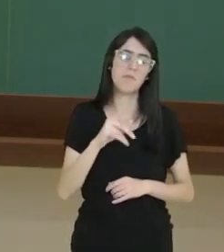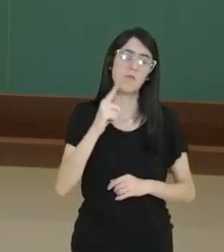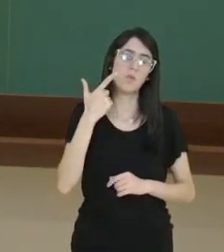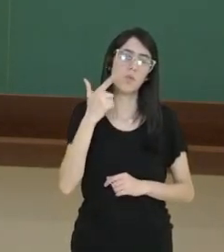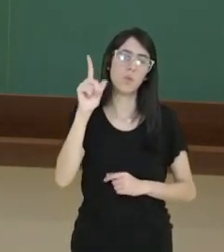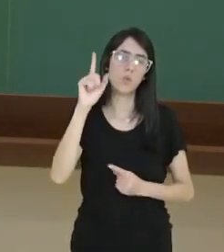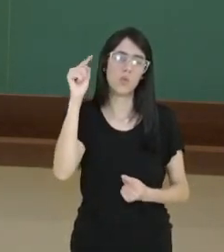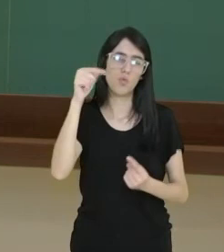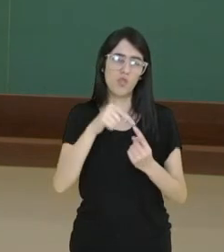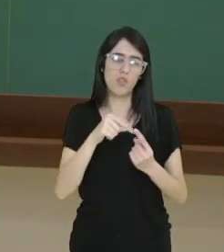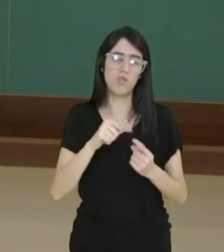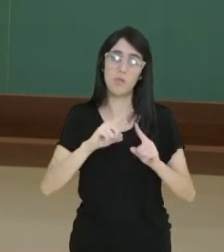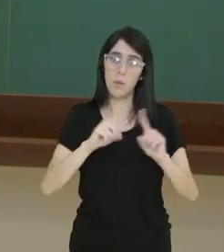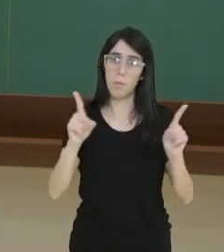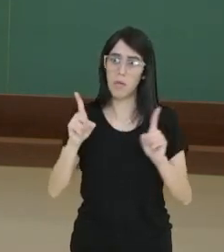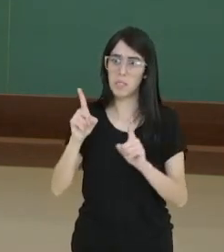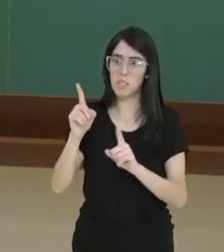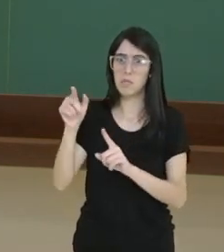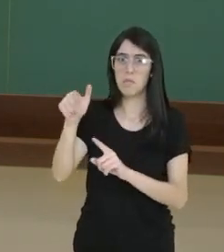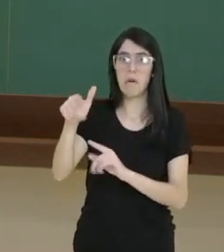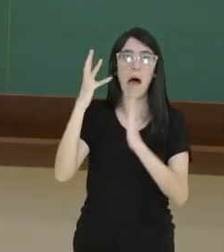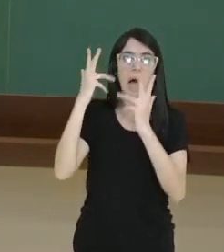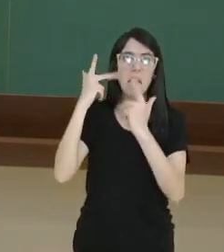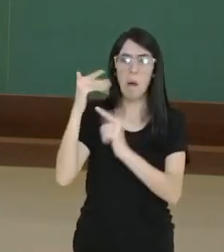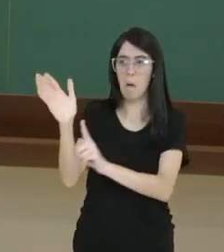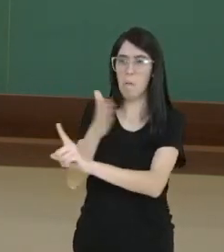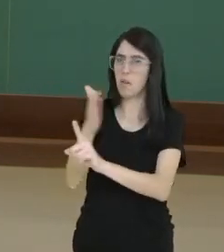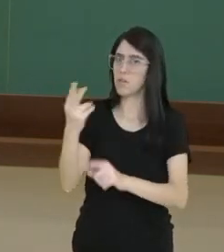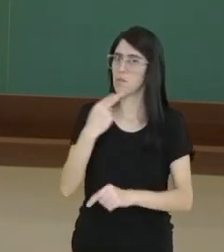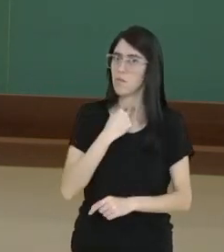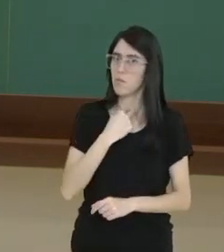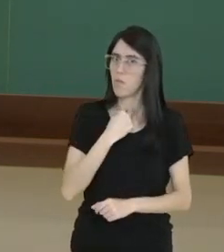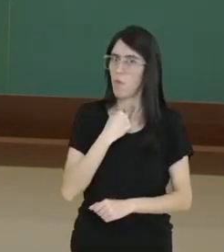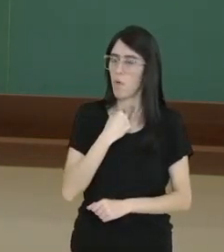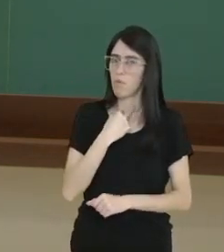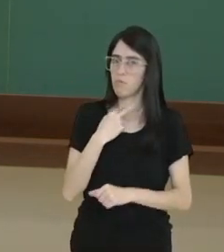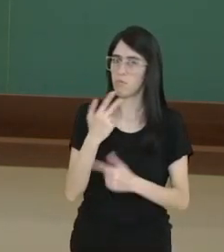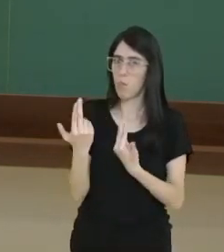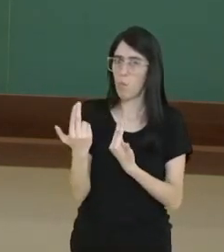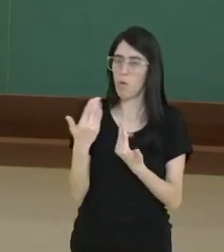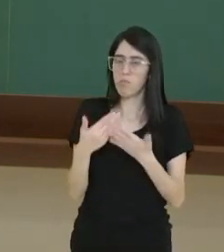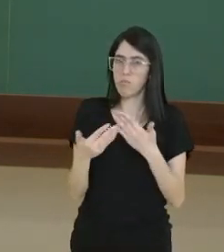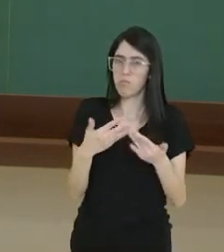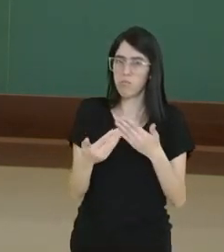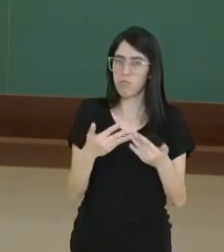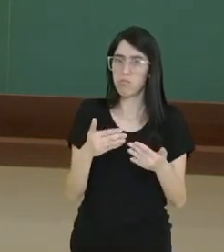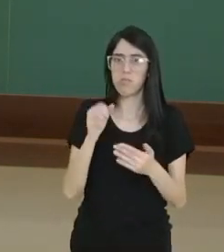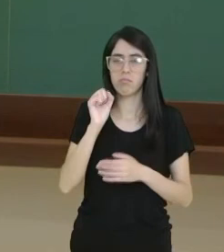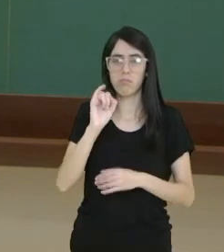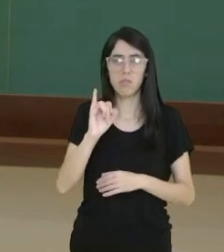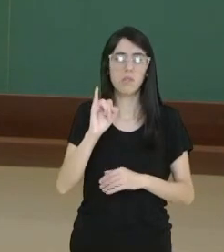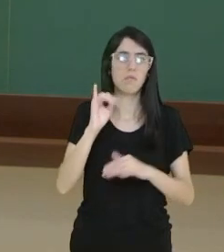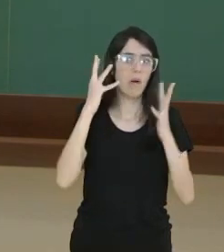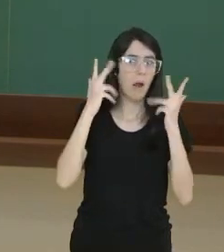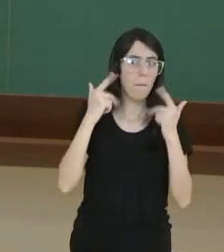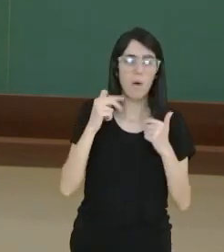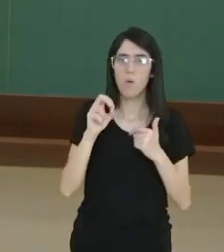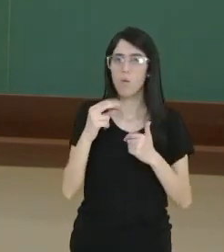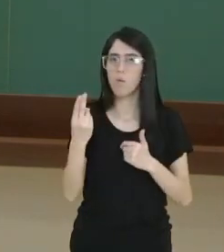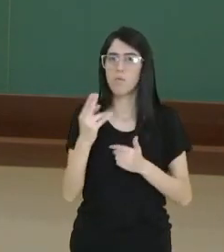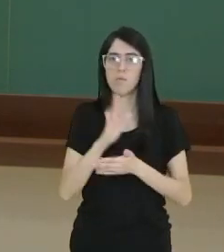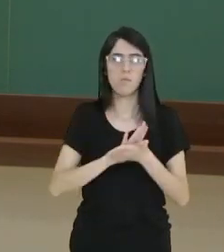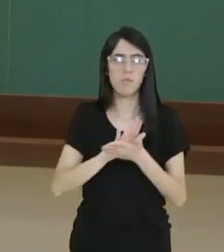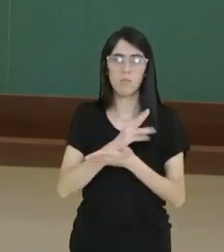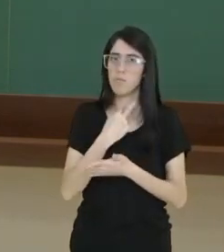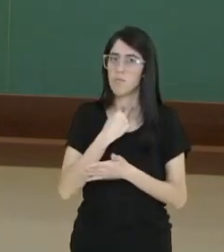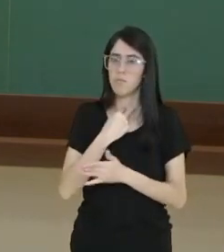podemos bater nem em animais, né? E imagina nessa situação que nem animal era, nem nada, então não pode bater em animais,